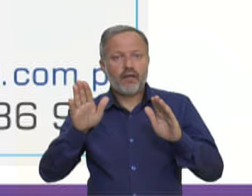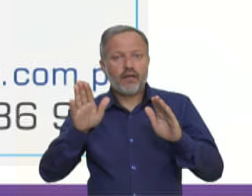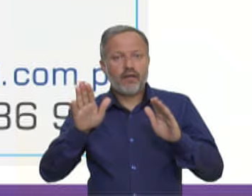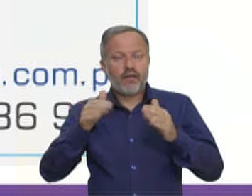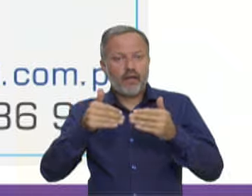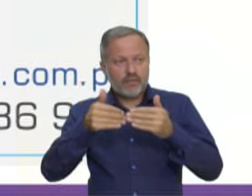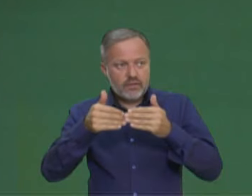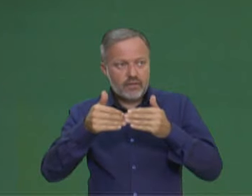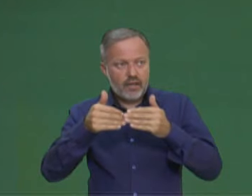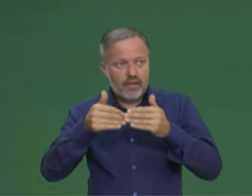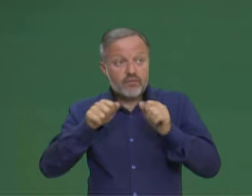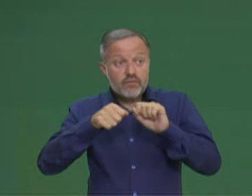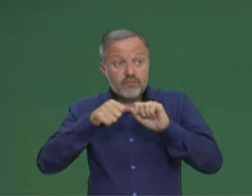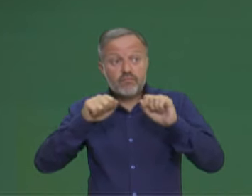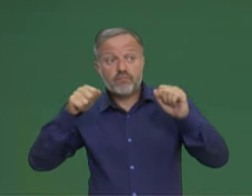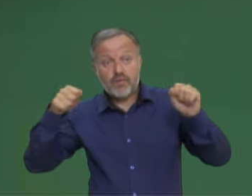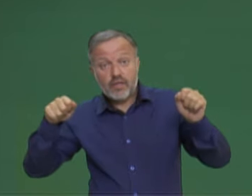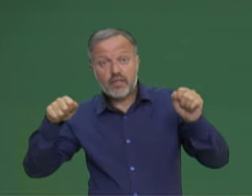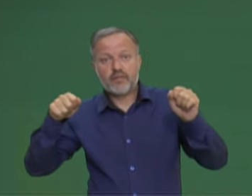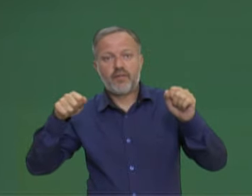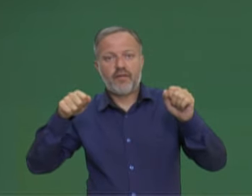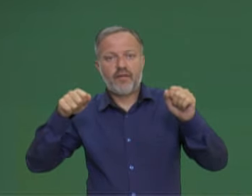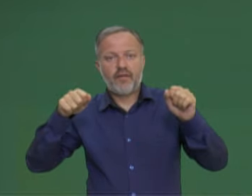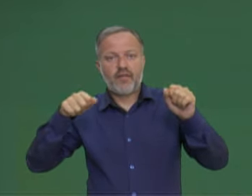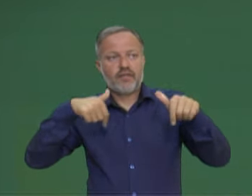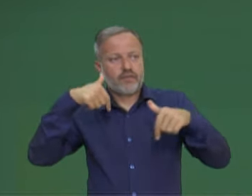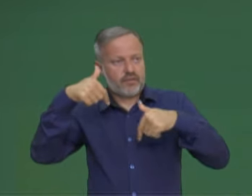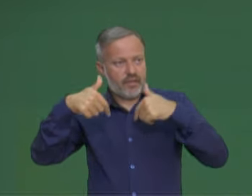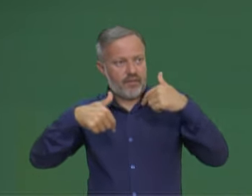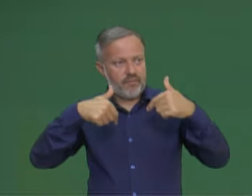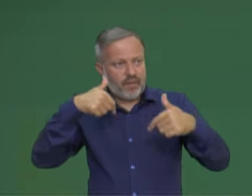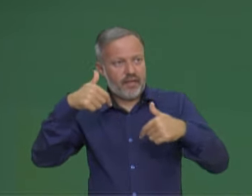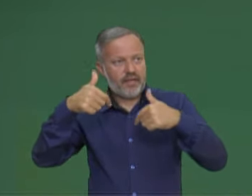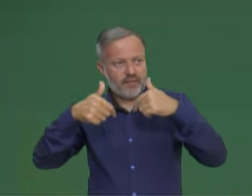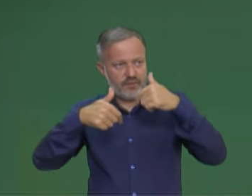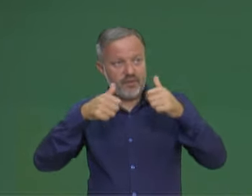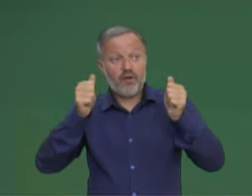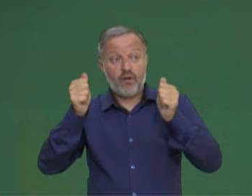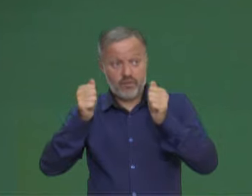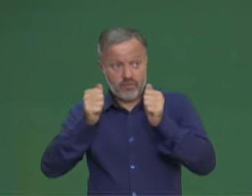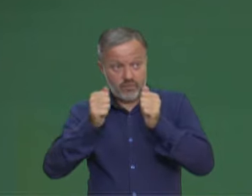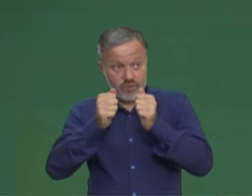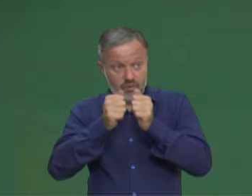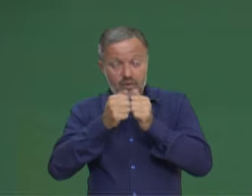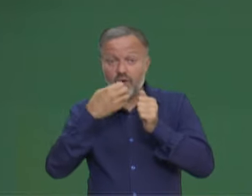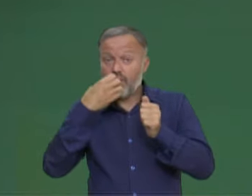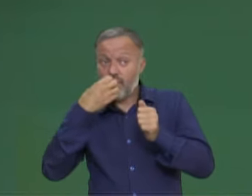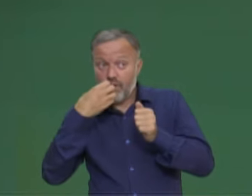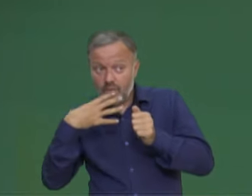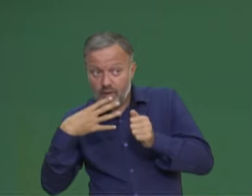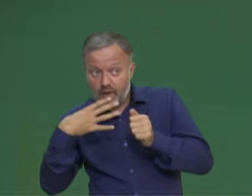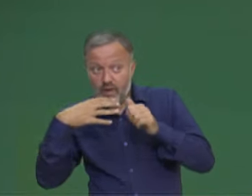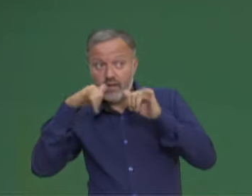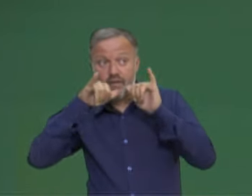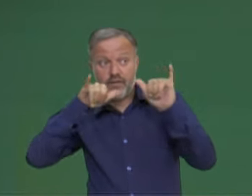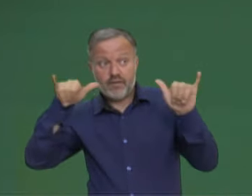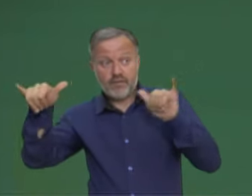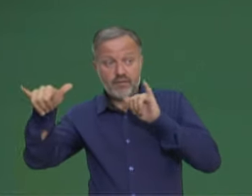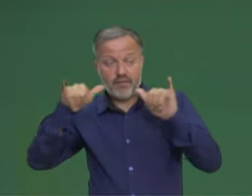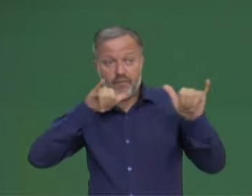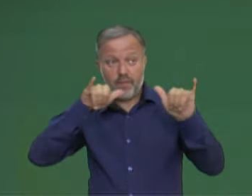suyo. Aqui usamos a forma de tratamento formal, porque eu tenho o emprego do usted, eu tenho o emprego do suyo, ou seja, seu,